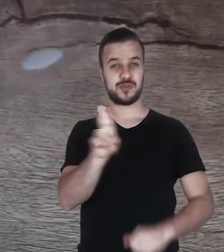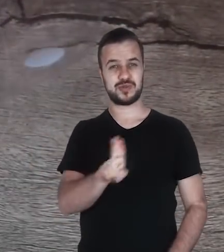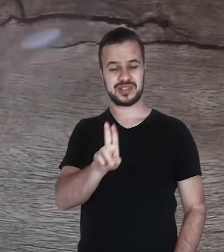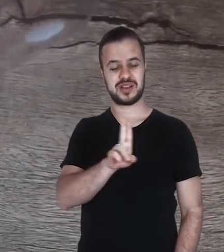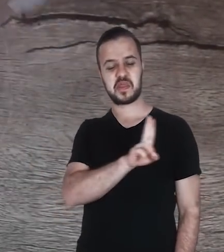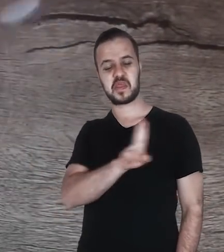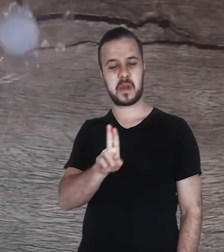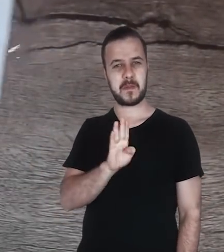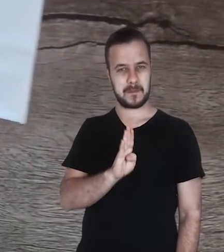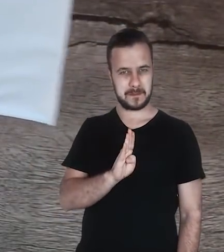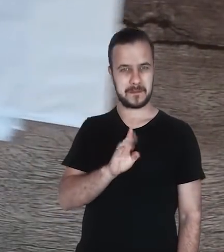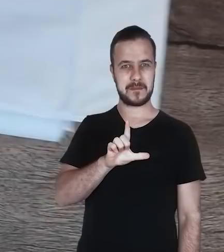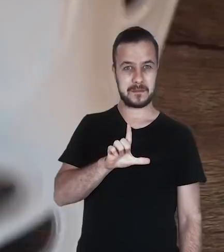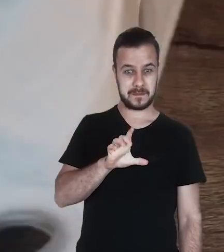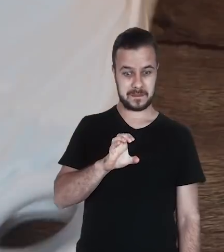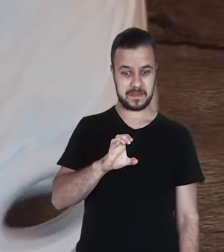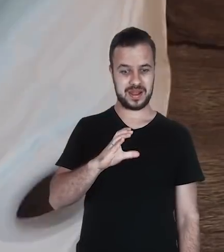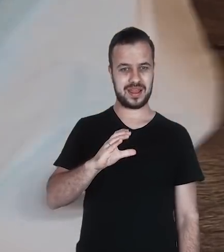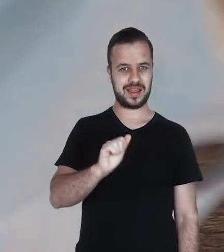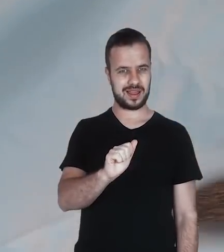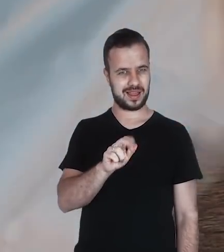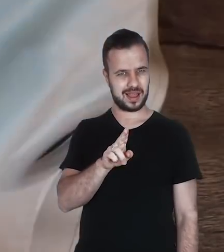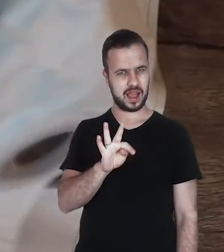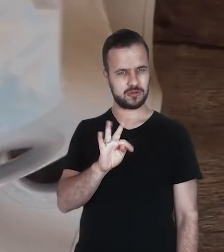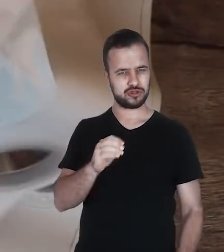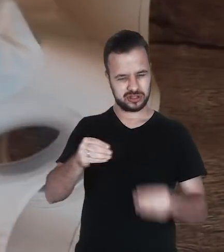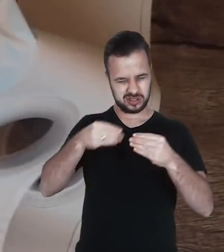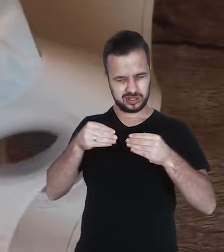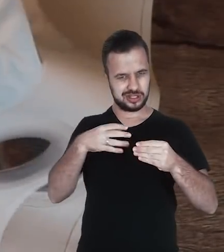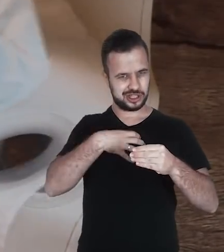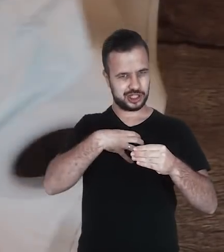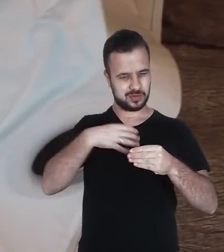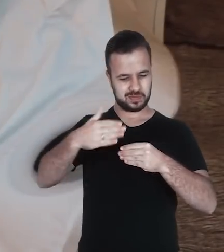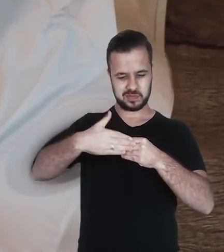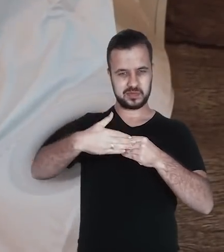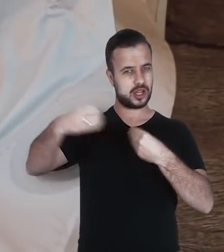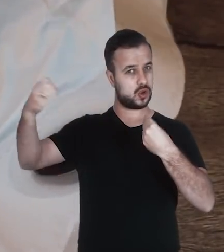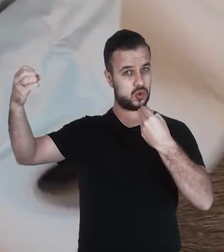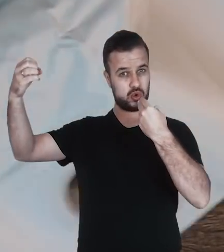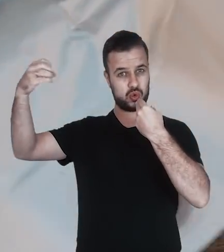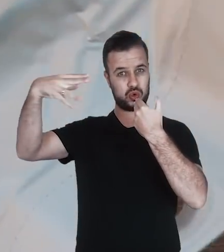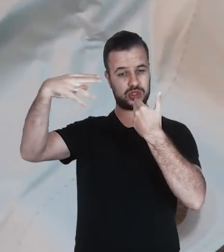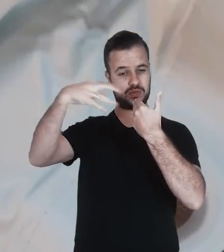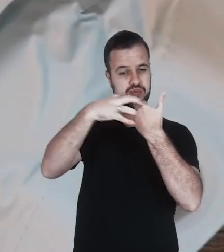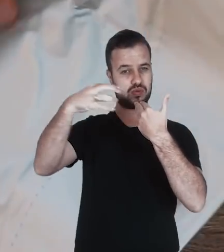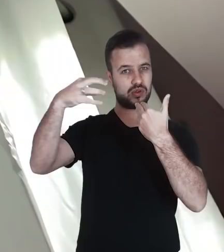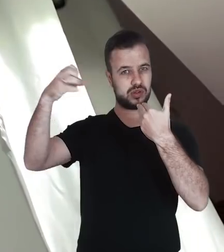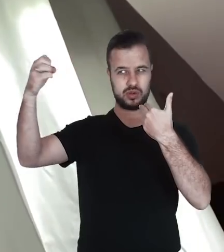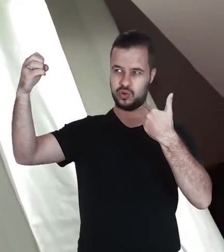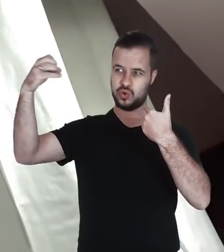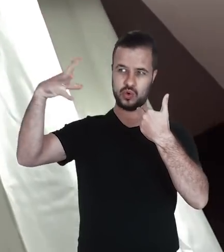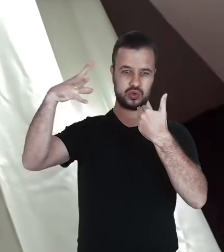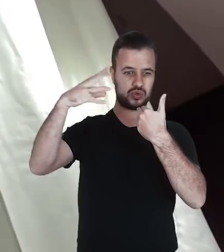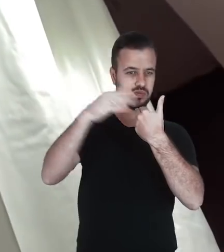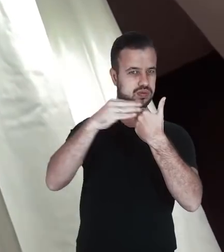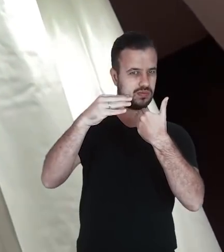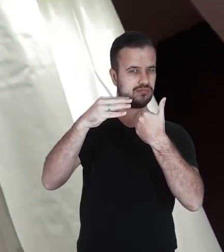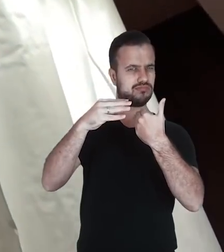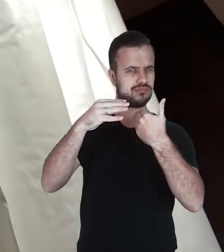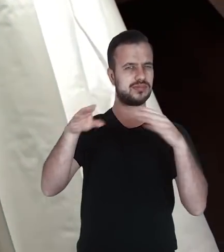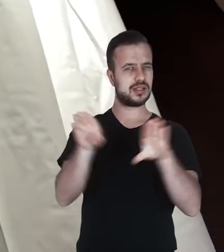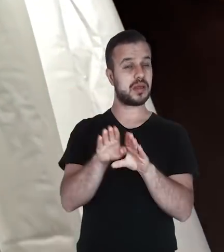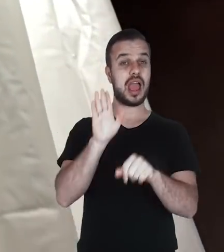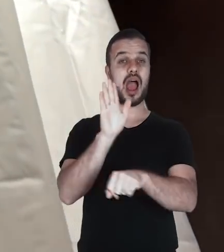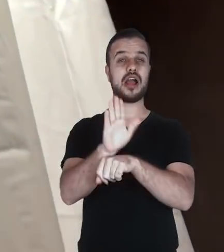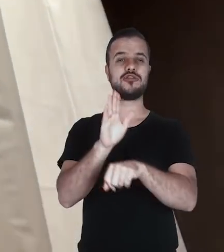cortina blackout. Ela é feita de vinil, um material bem mais rígido, e por ela não passa nenhum tipo de luz e ela acaba também ajudando no